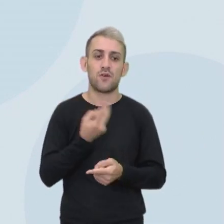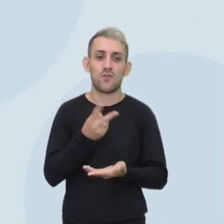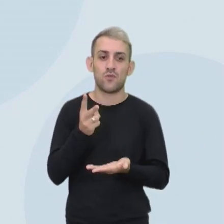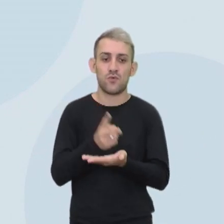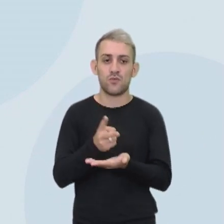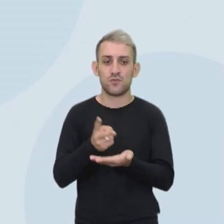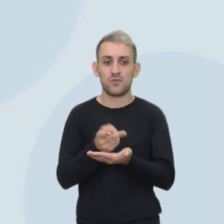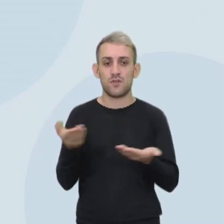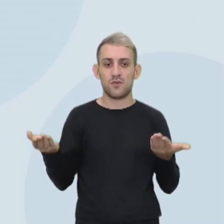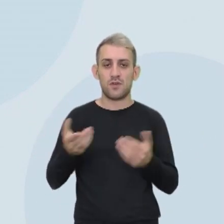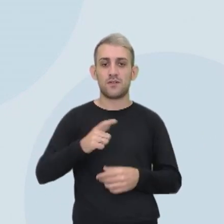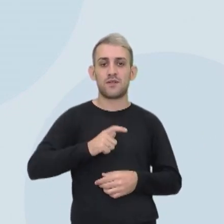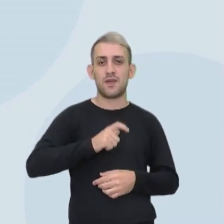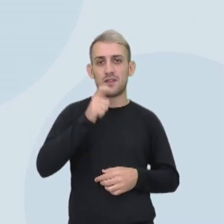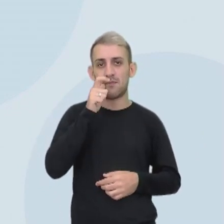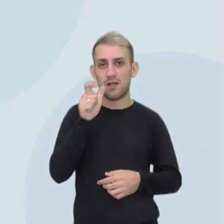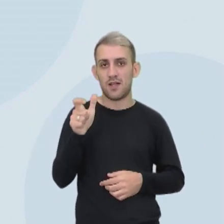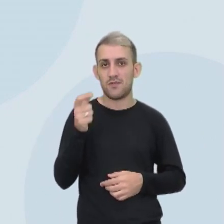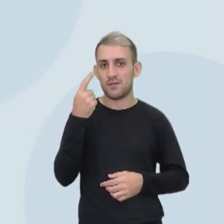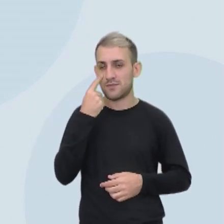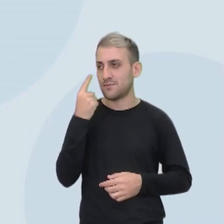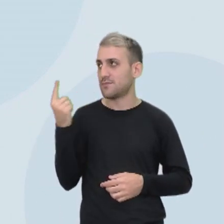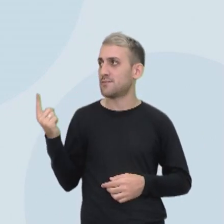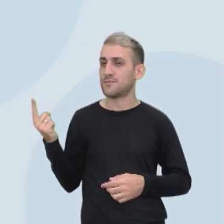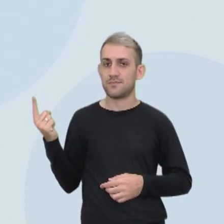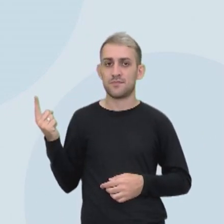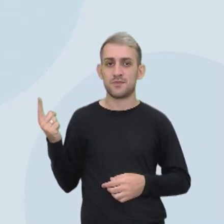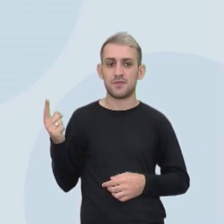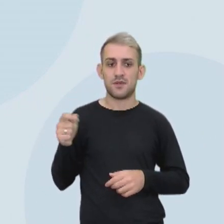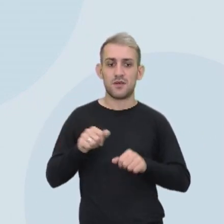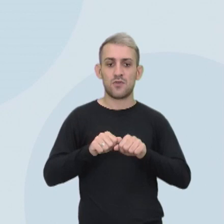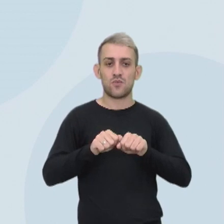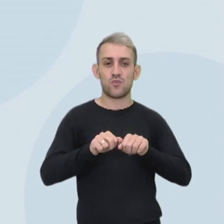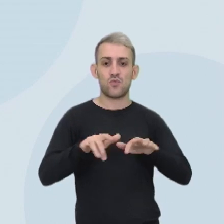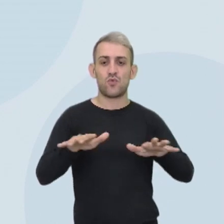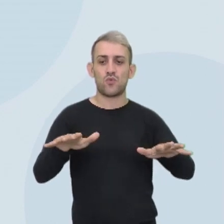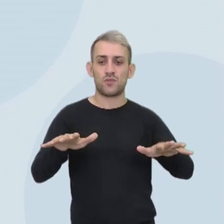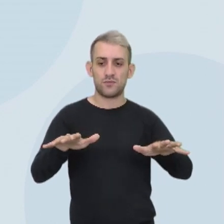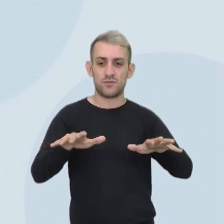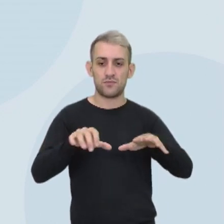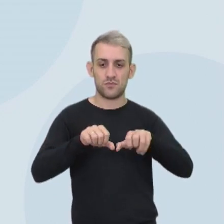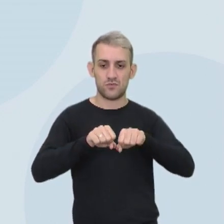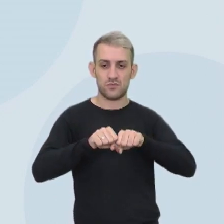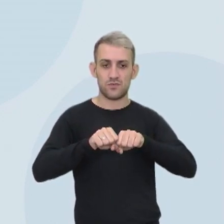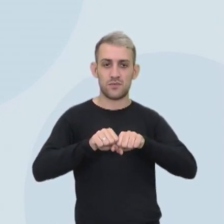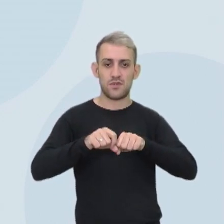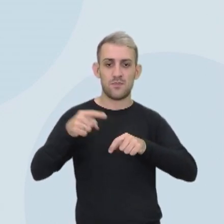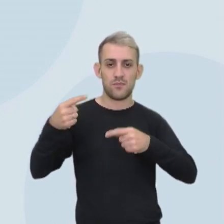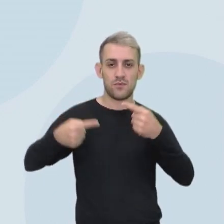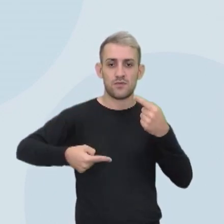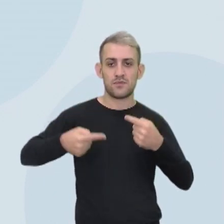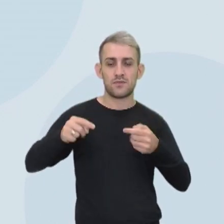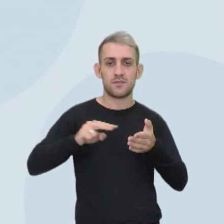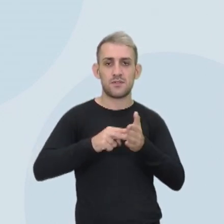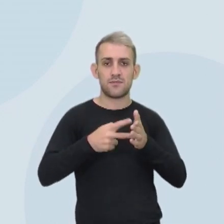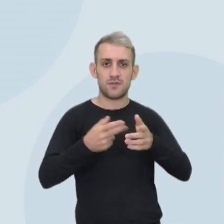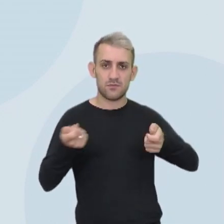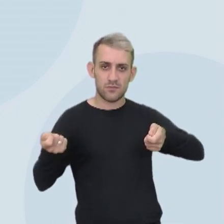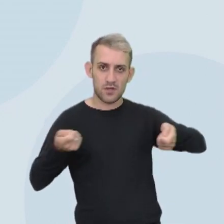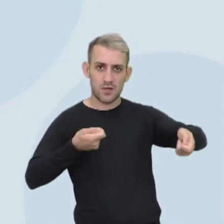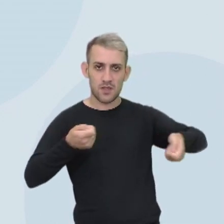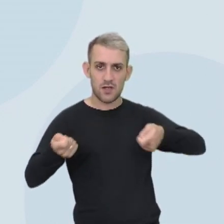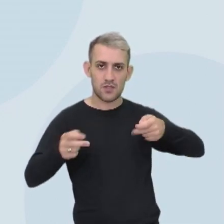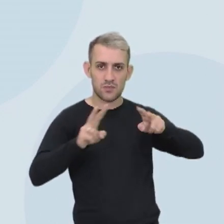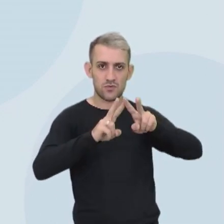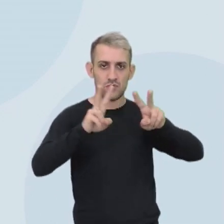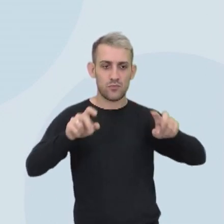então com algumas palavrinhas aí na tela, né? Colonialismo é Então, a política de exercer controle ou autoridade sobre um